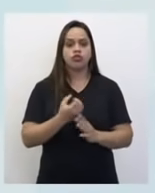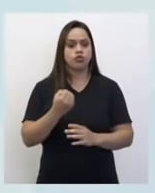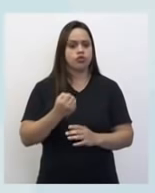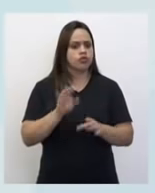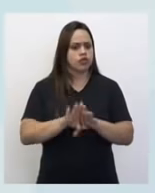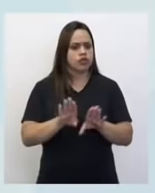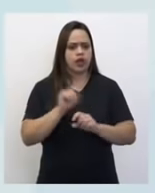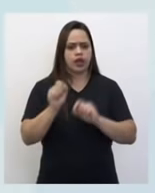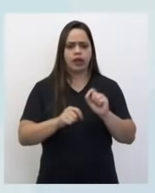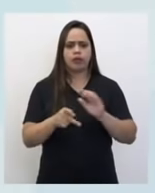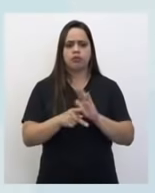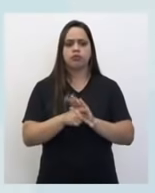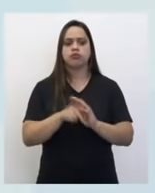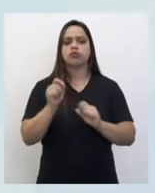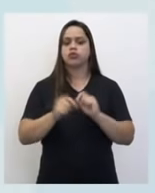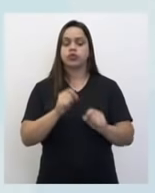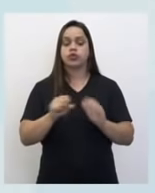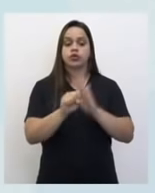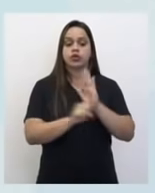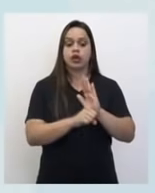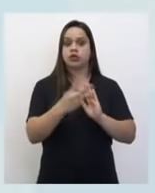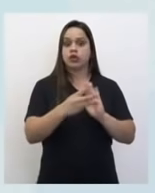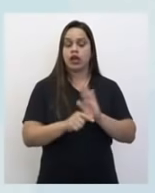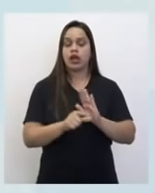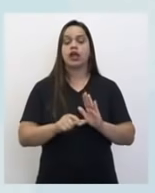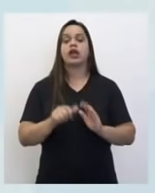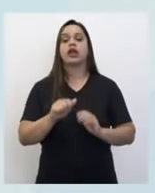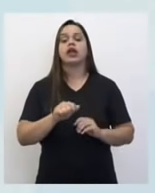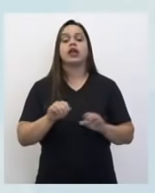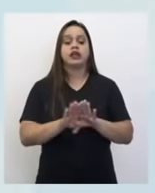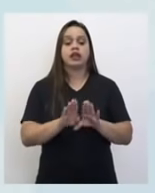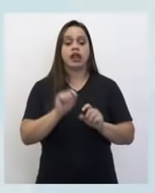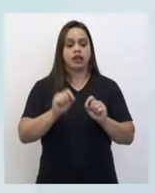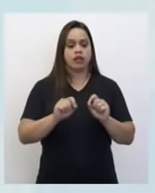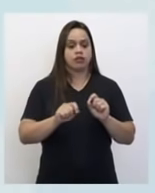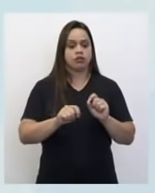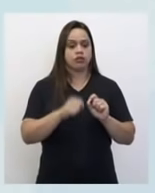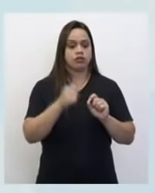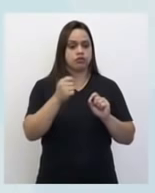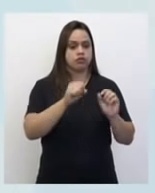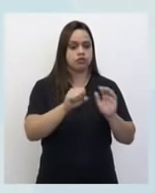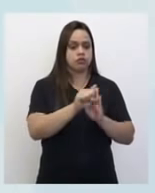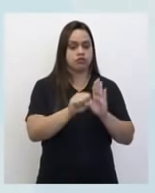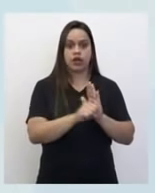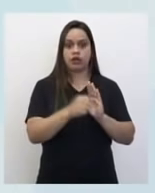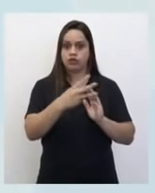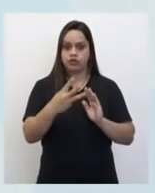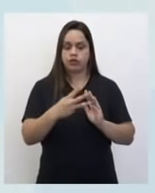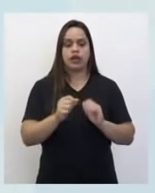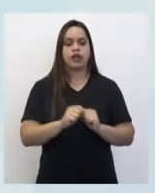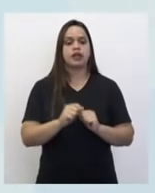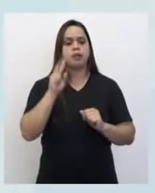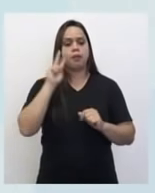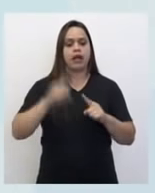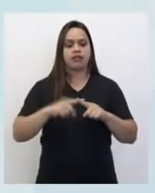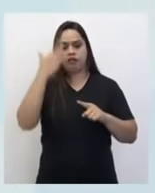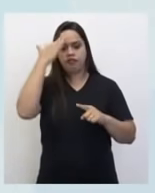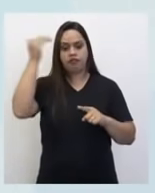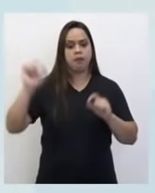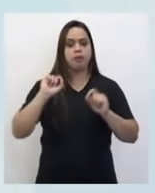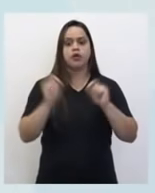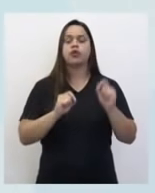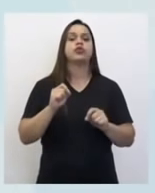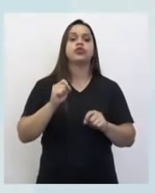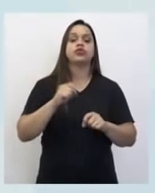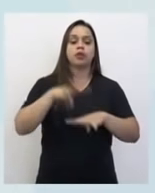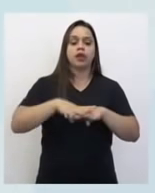Então ele não foi criado para o computador. O sistema binário ele já existia, só que ele vai ficar famoso, né? vai cair aí na boca da